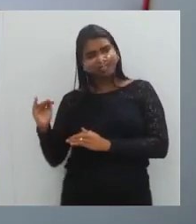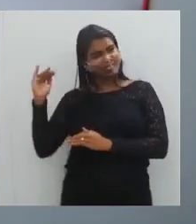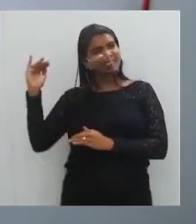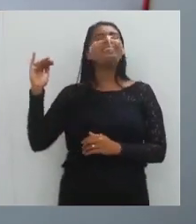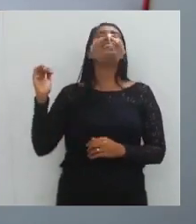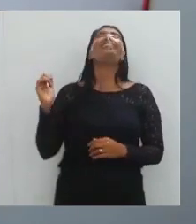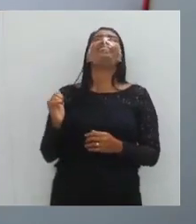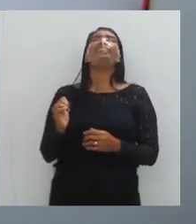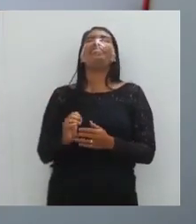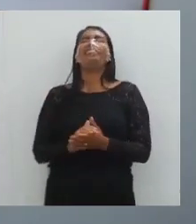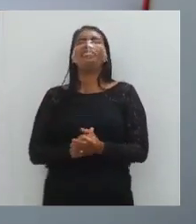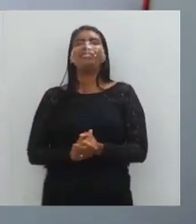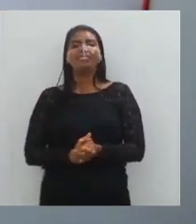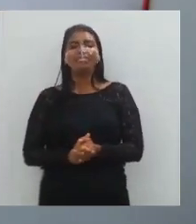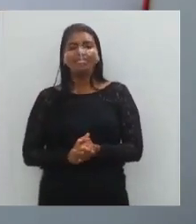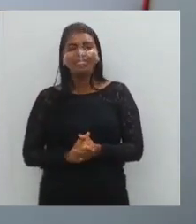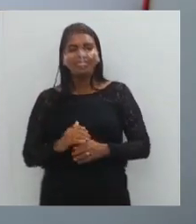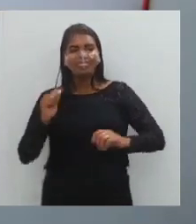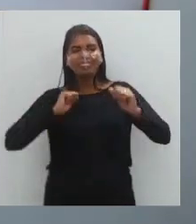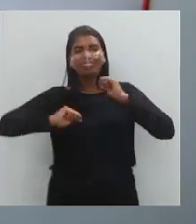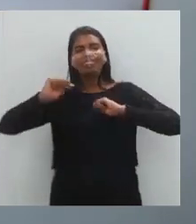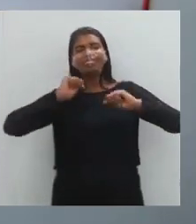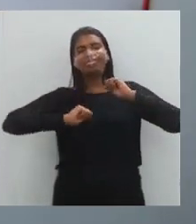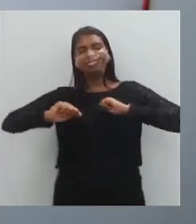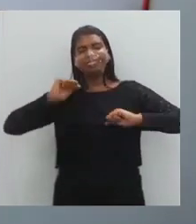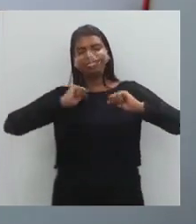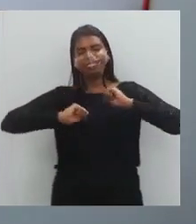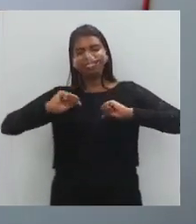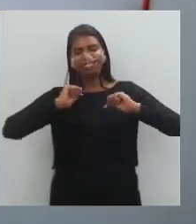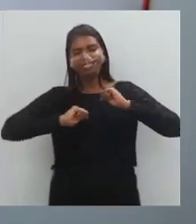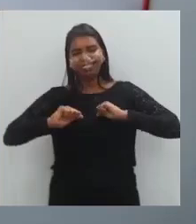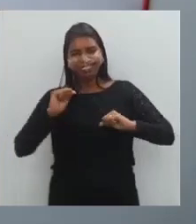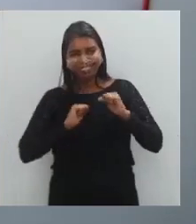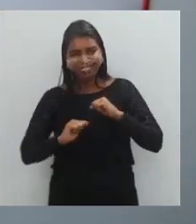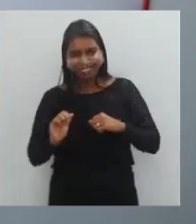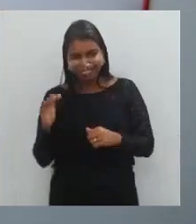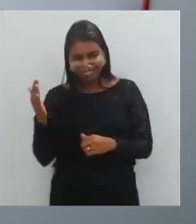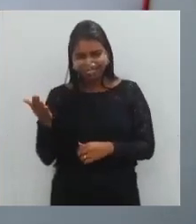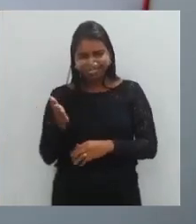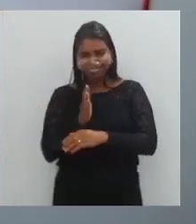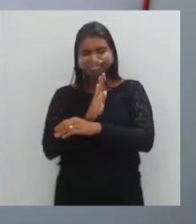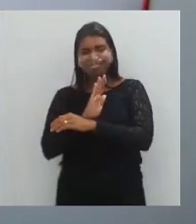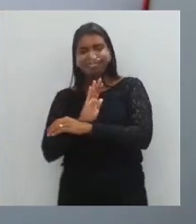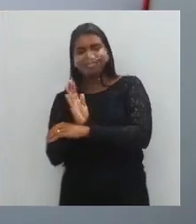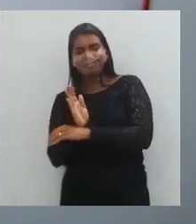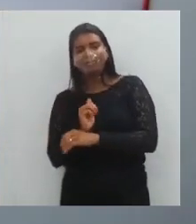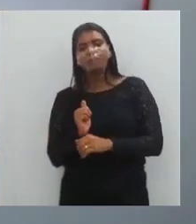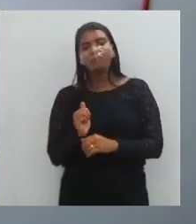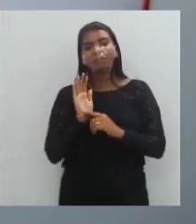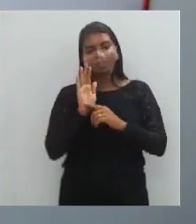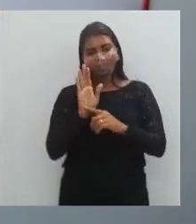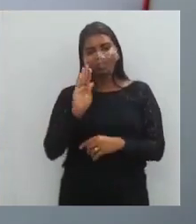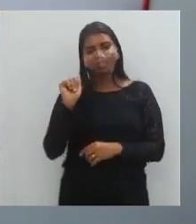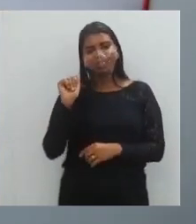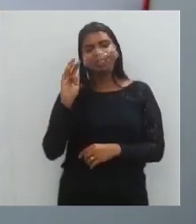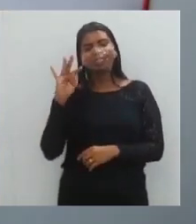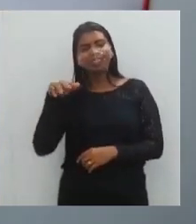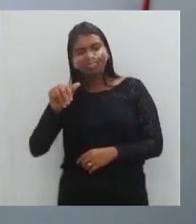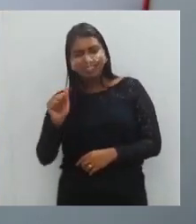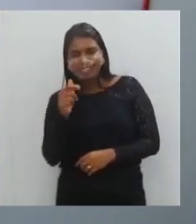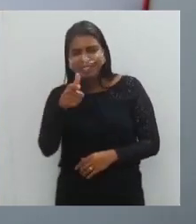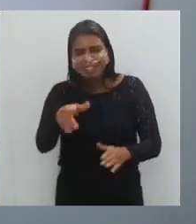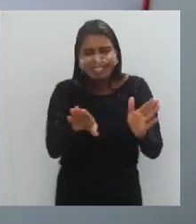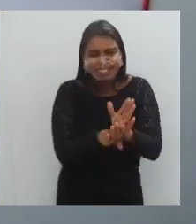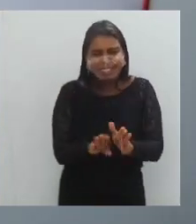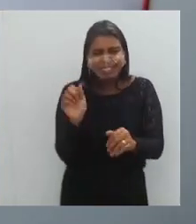né? Estou aqui ansiosíssima pela estreia do próximo filme de Batman. Mas enfim, né? Quando você